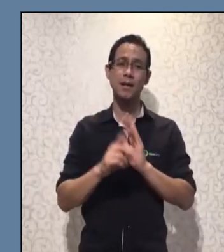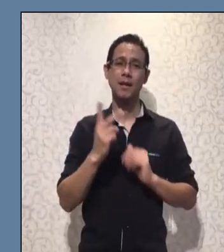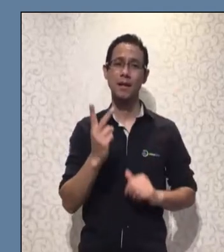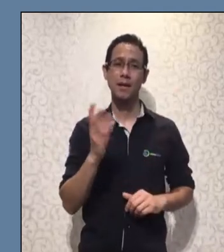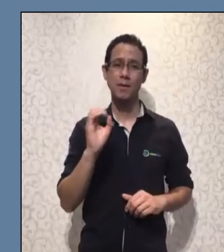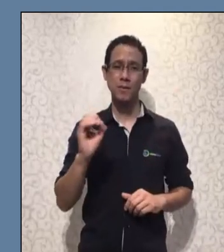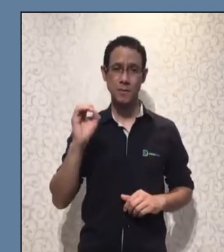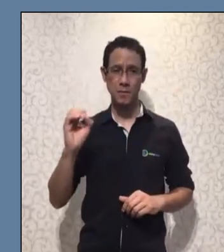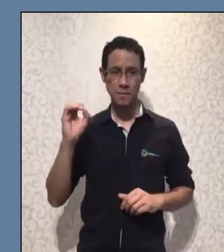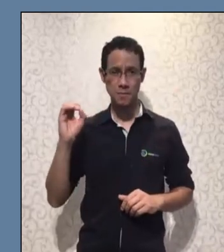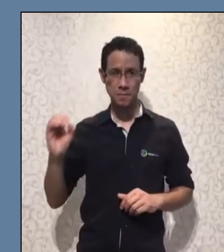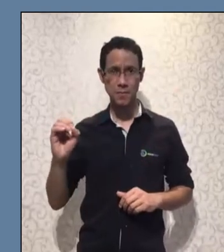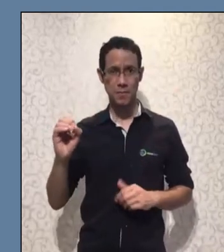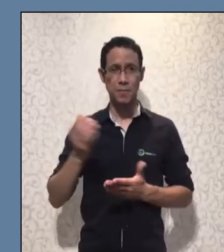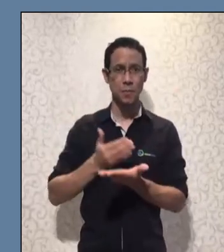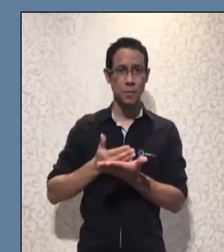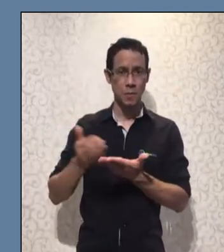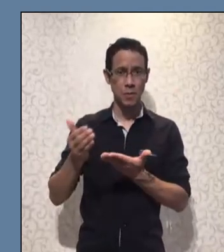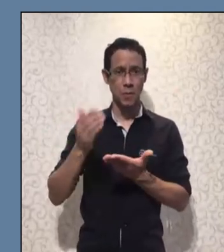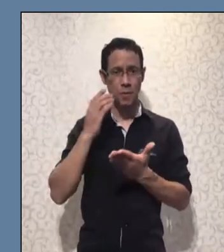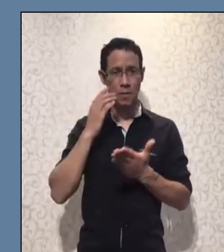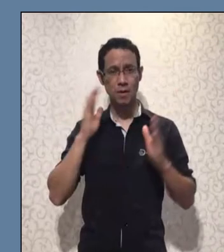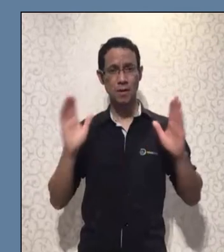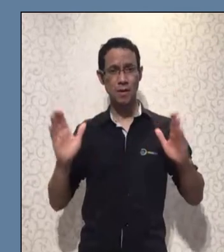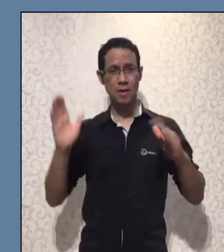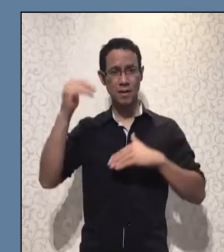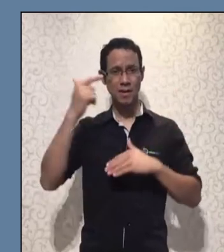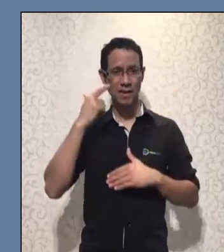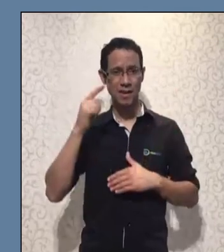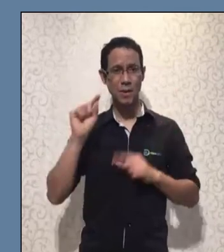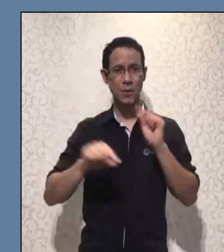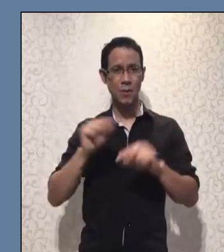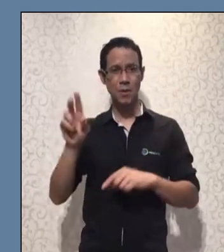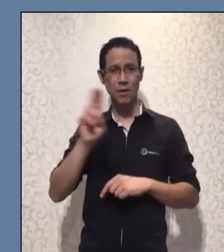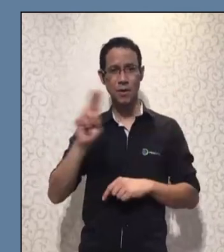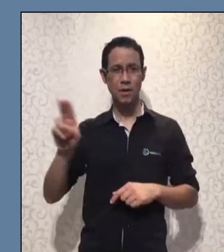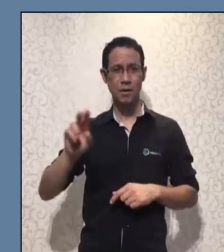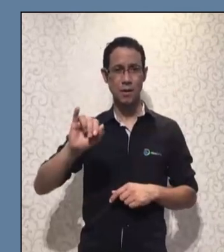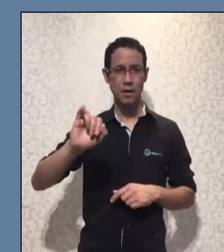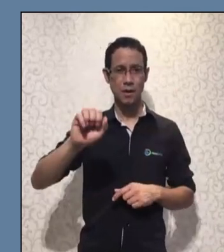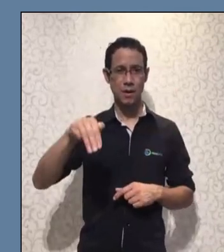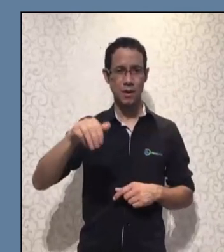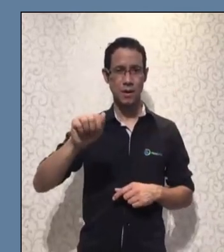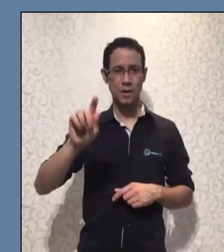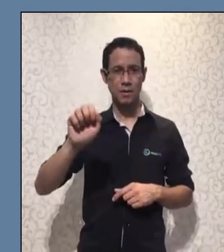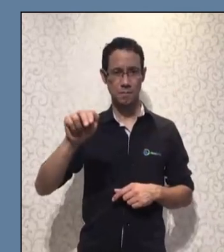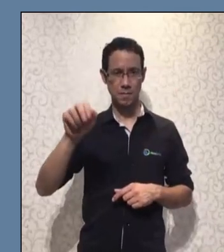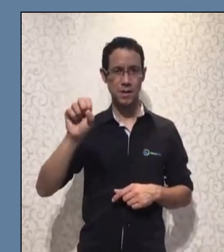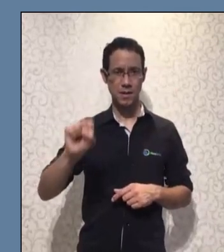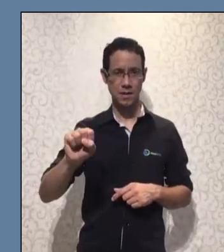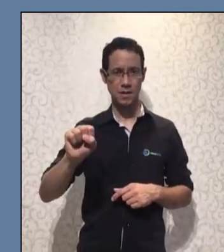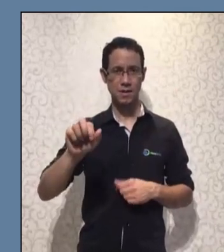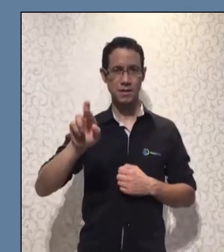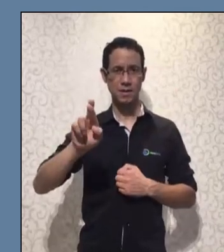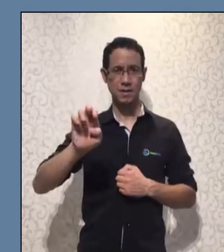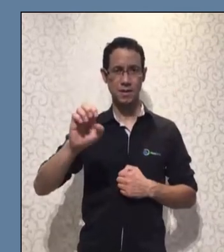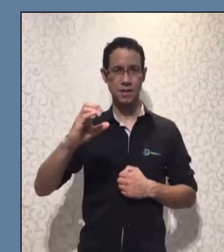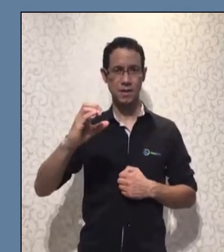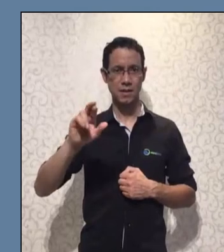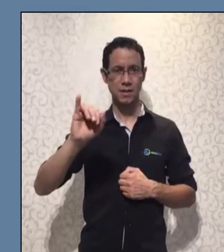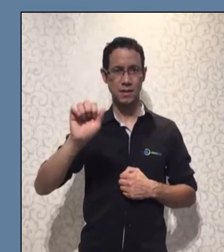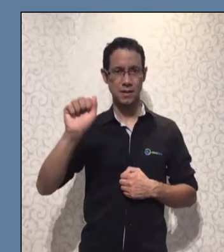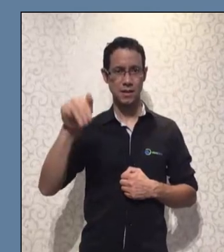eu acho que a exposição Imagens Recriam a História, que foi uma curadoria do Paulo Garcês Marins, que trabalha com a questão